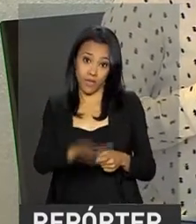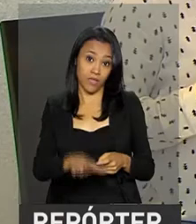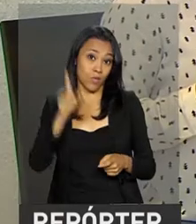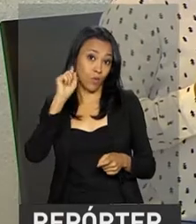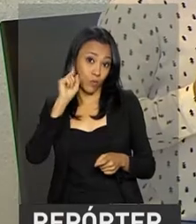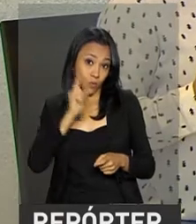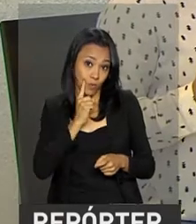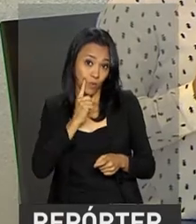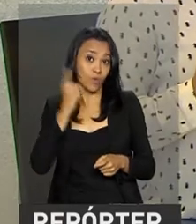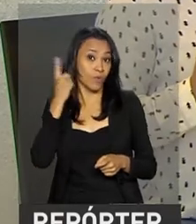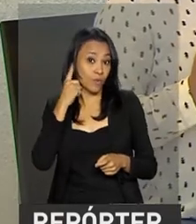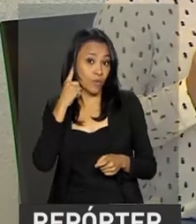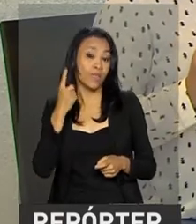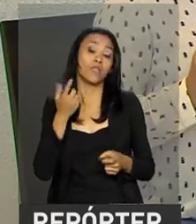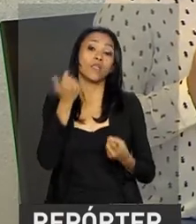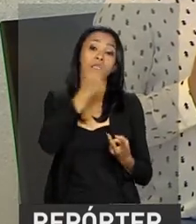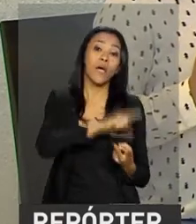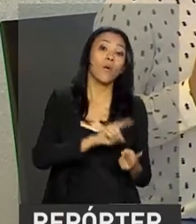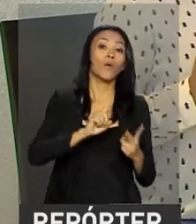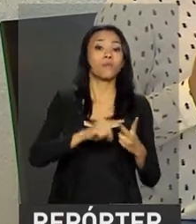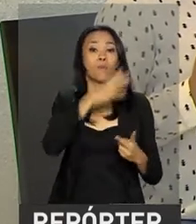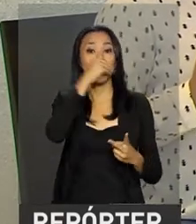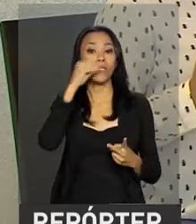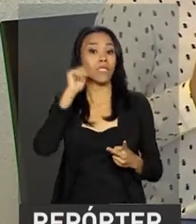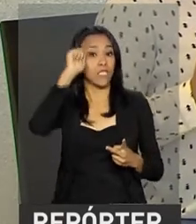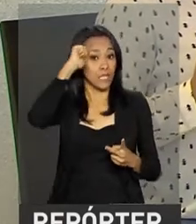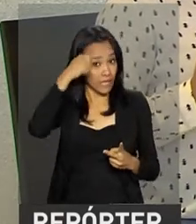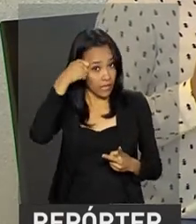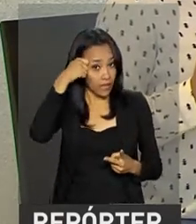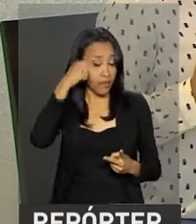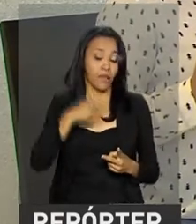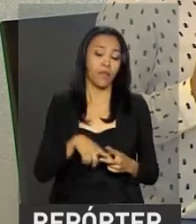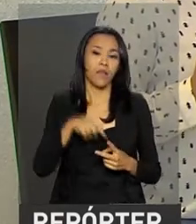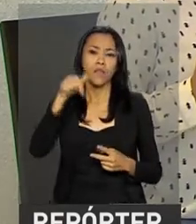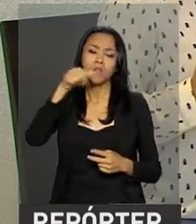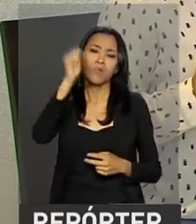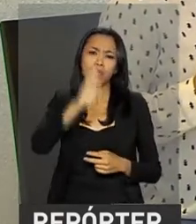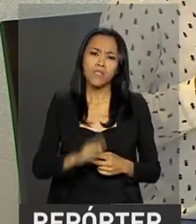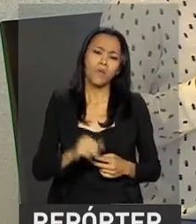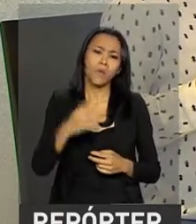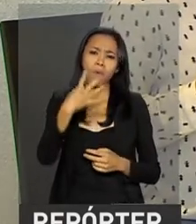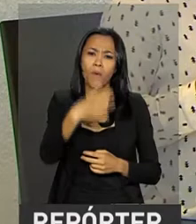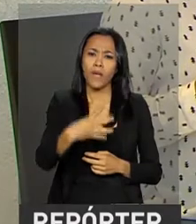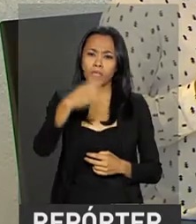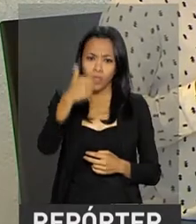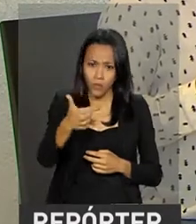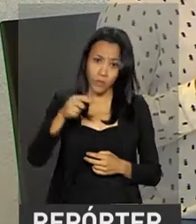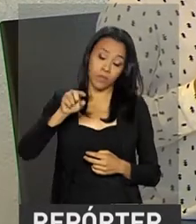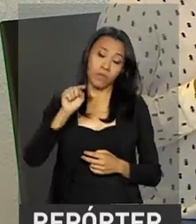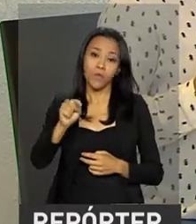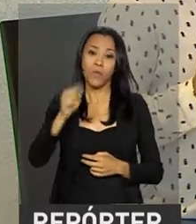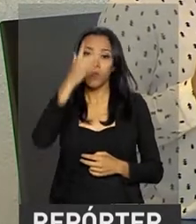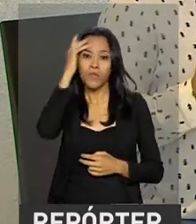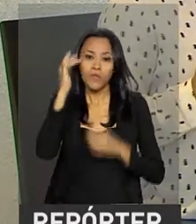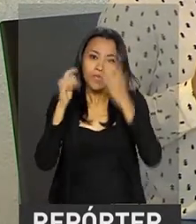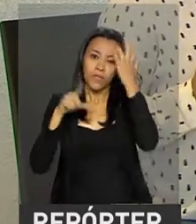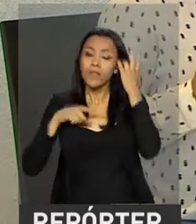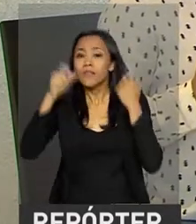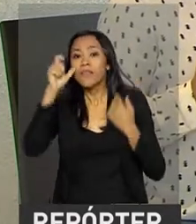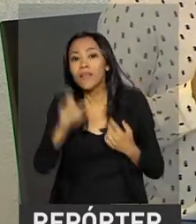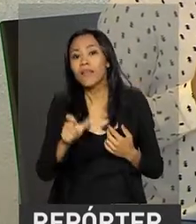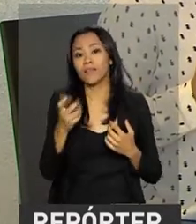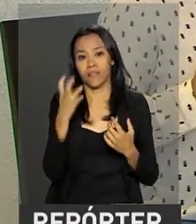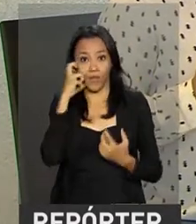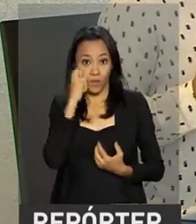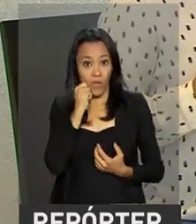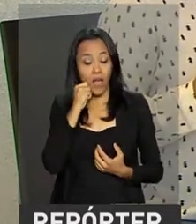adolescente negra há hoje no país quase 42 mil pessoas interessadas em adotar e oito mil e duzentas